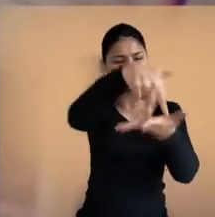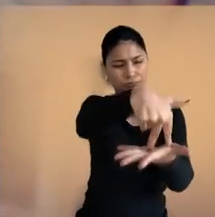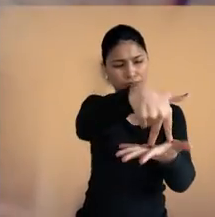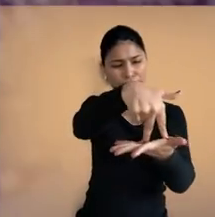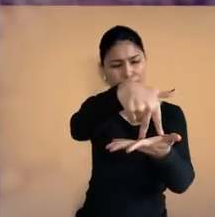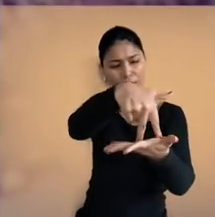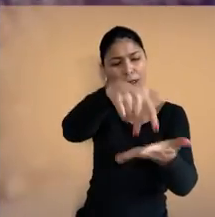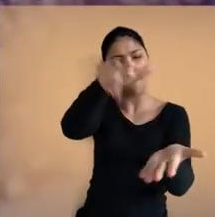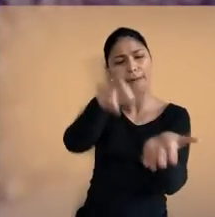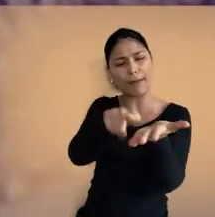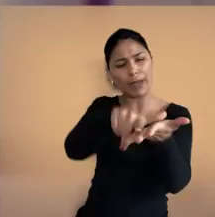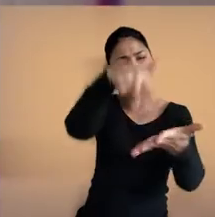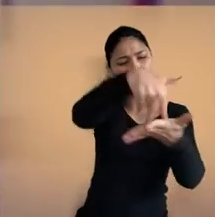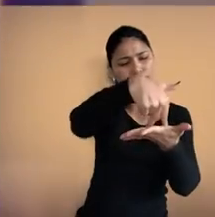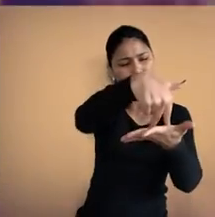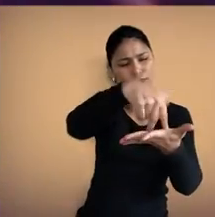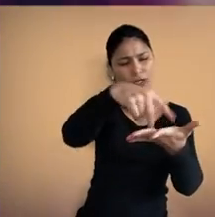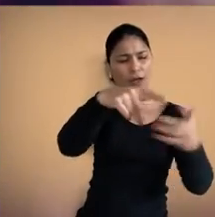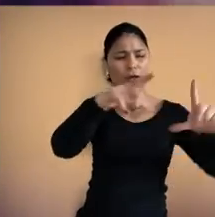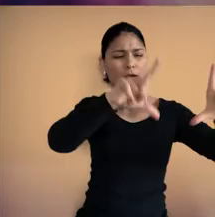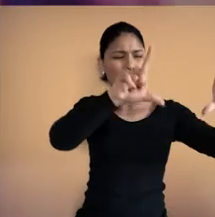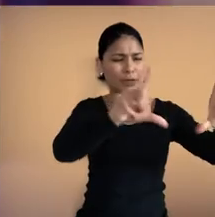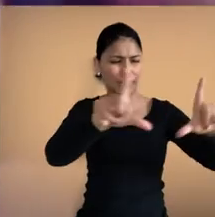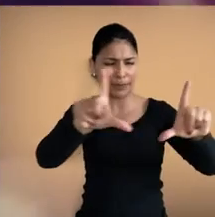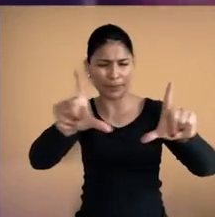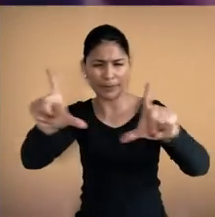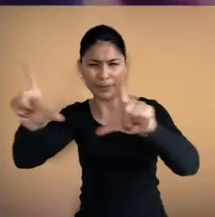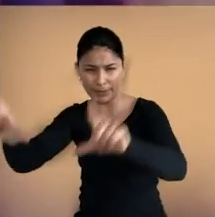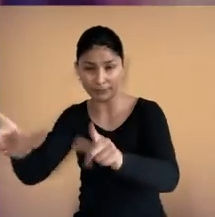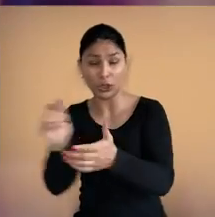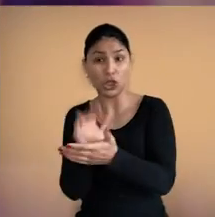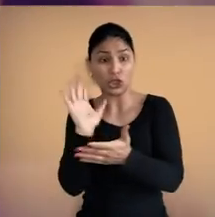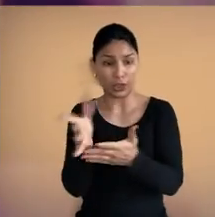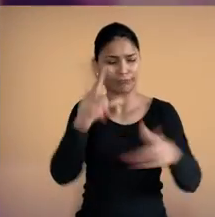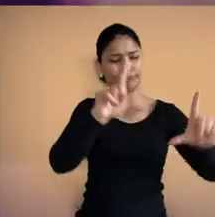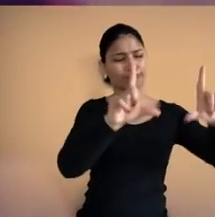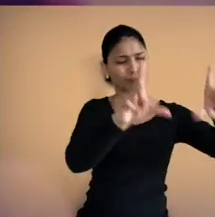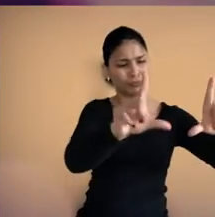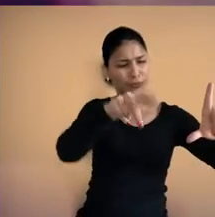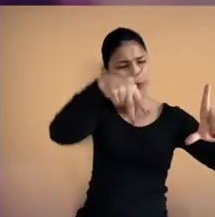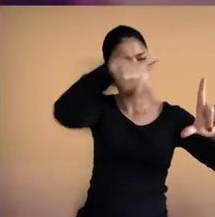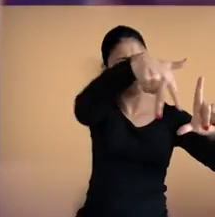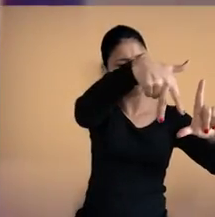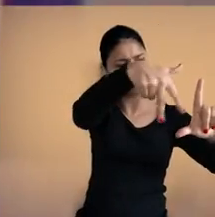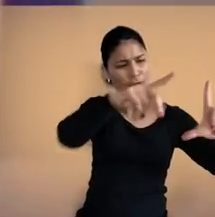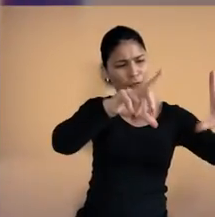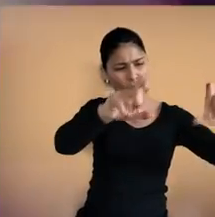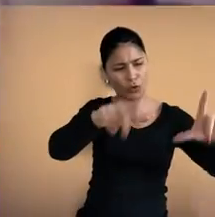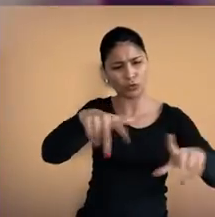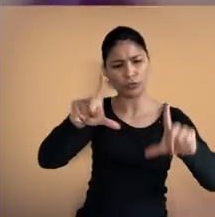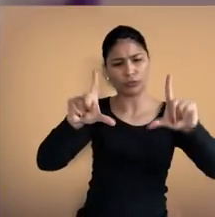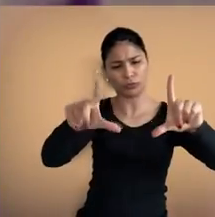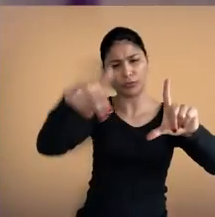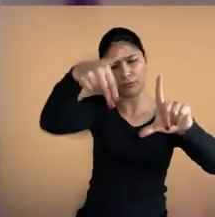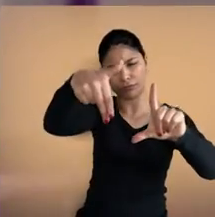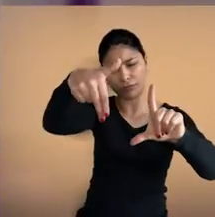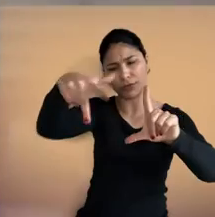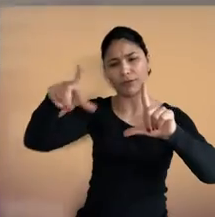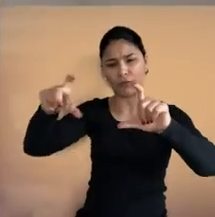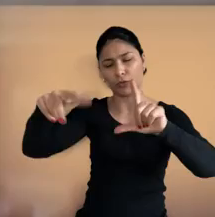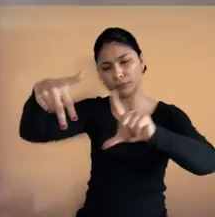móveis, eram feitos em papel. Com personagens e cenários em mãos, o nosso personagem principal,